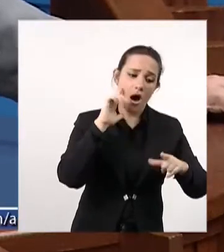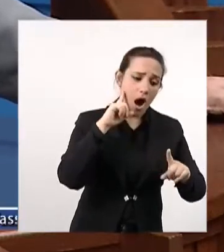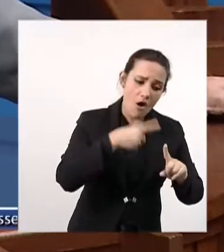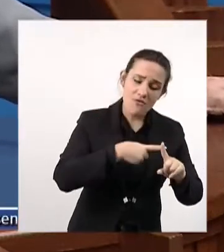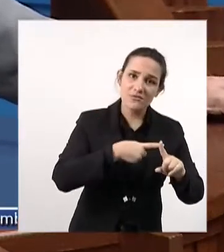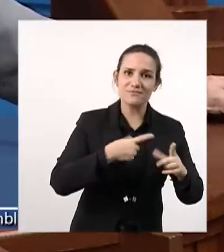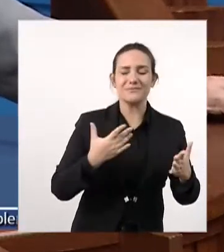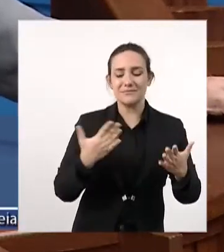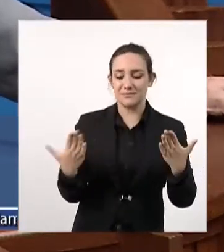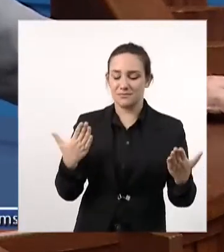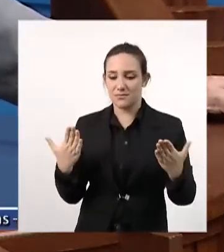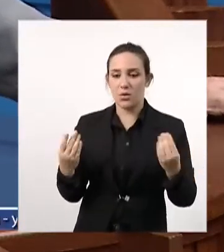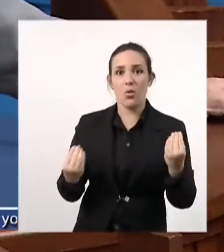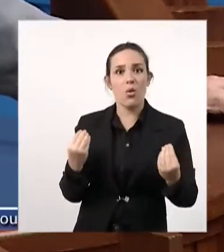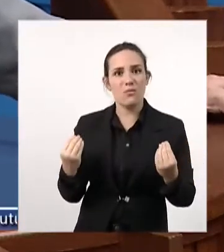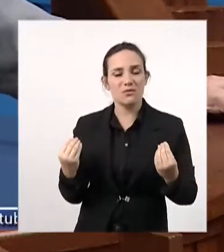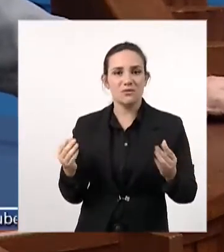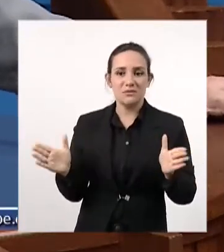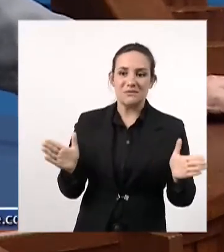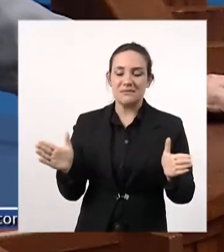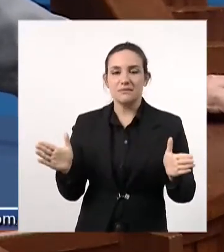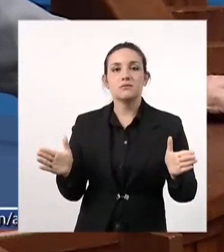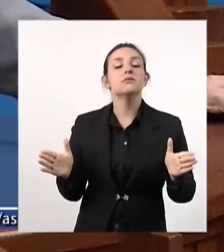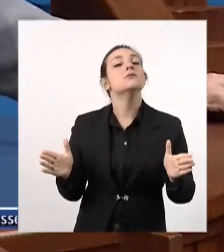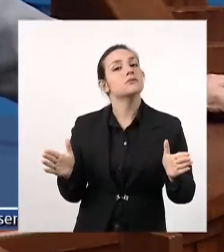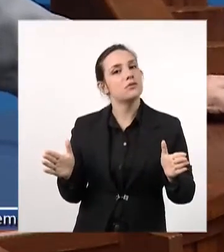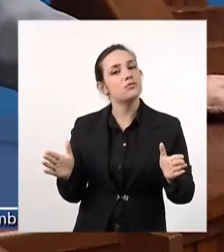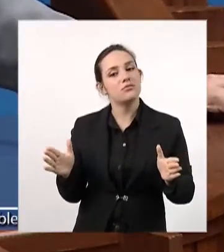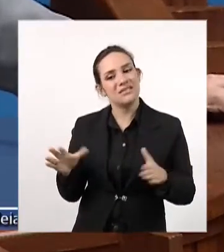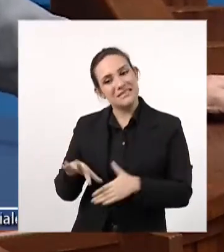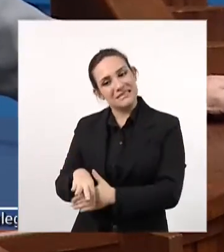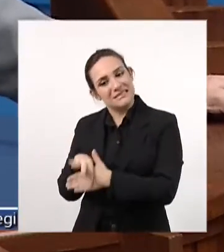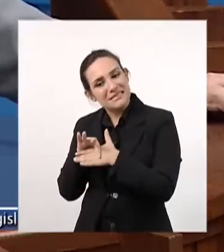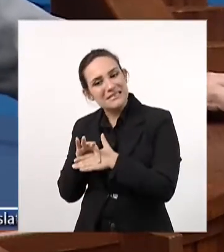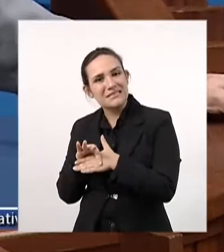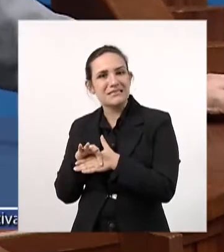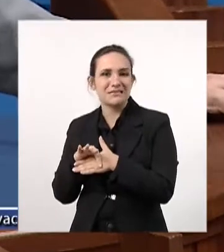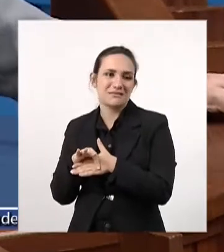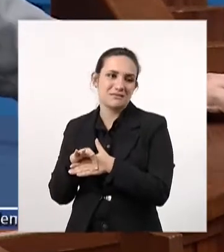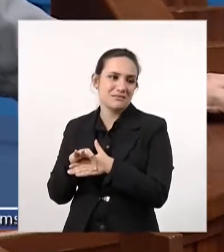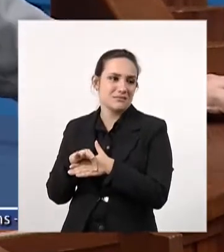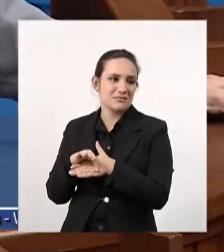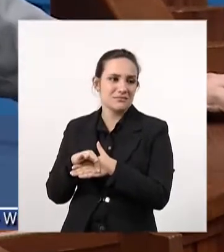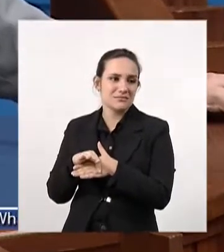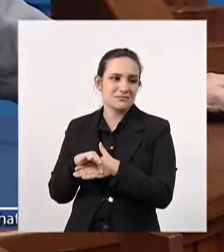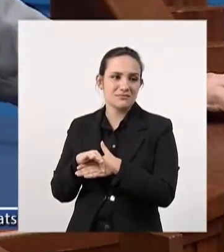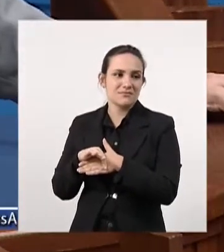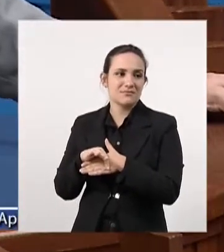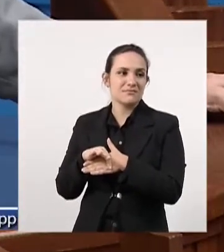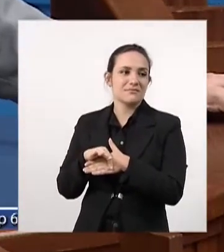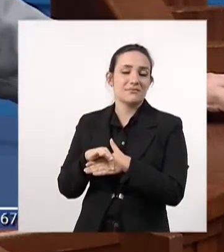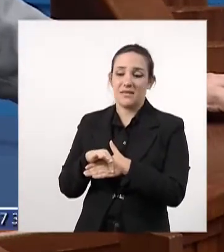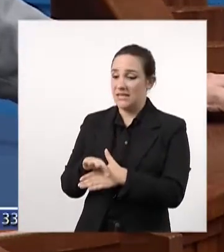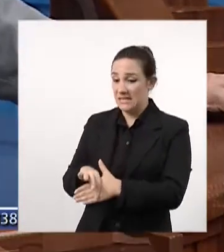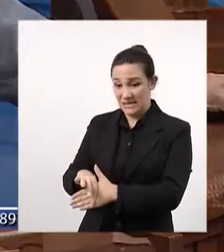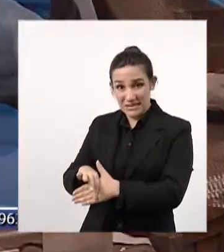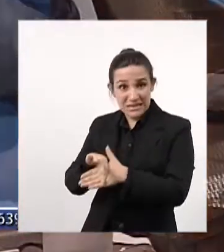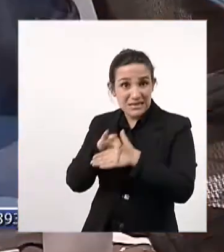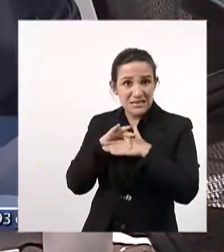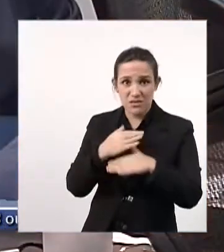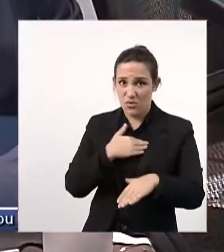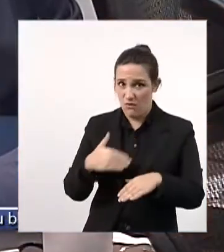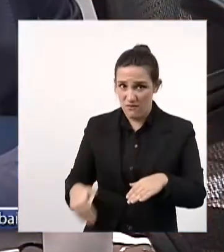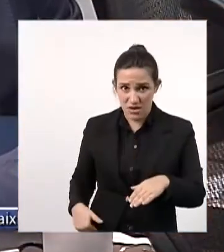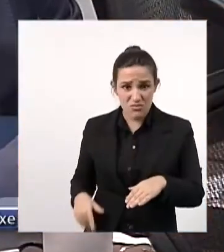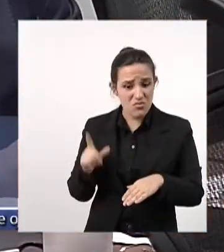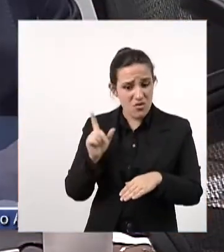a estrutura, na verdade, da liderança, ela é tocada exclusivamente com a sua estrutura de gabinete. E o